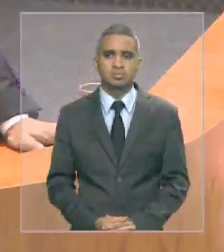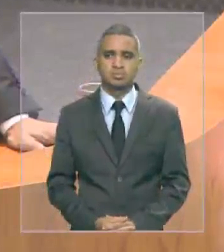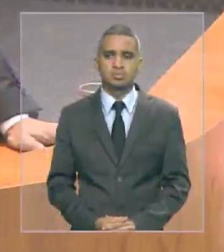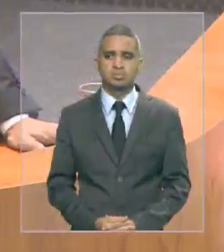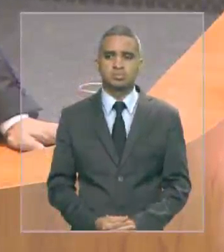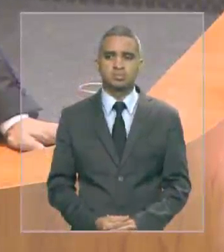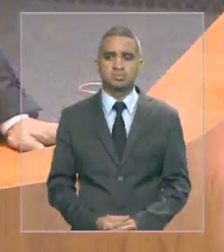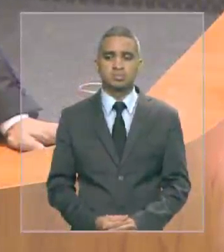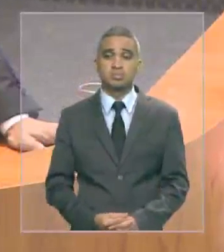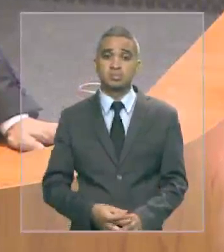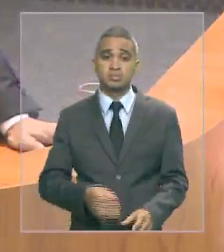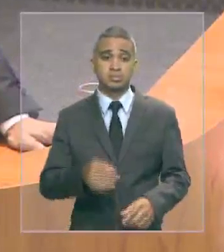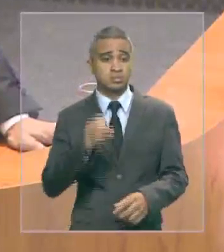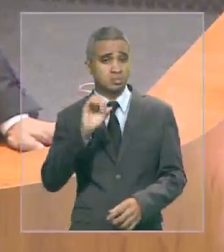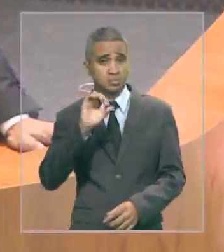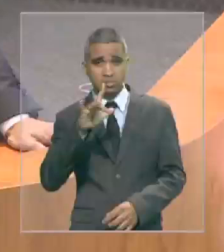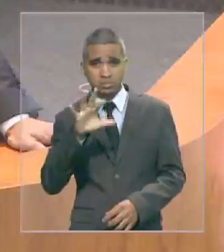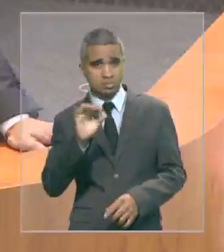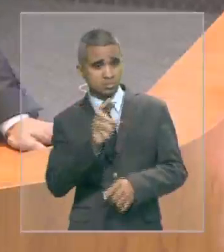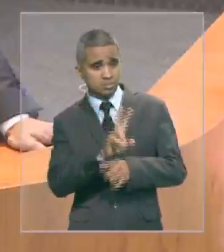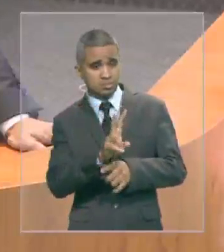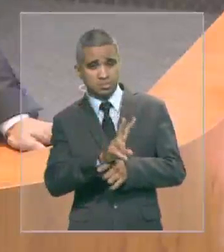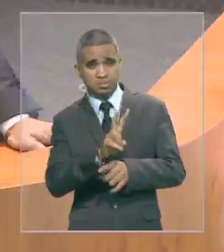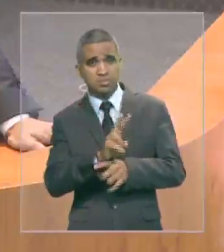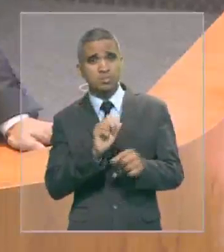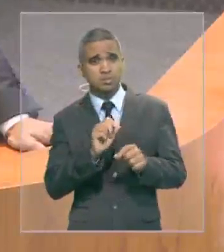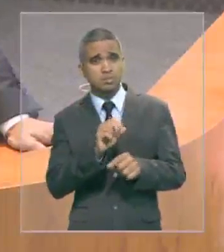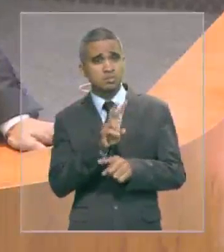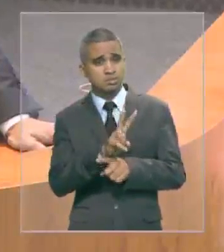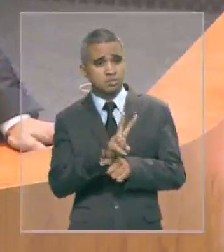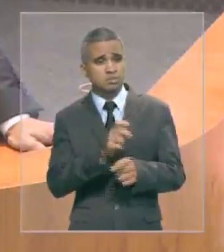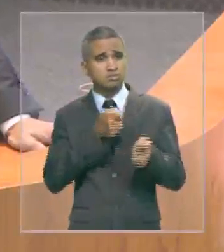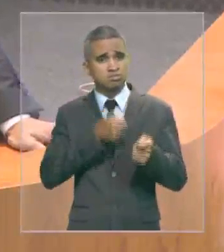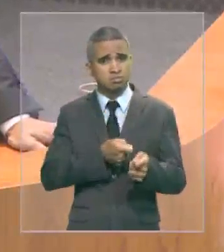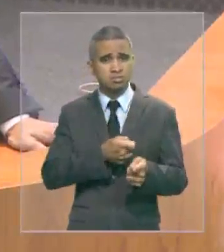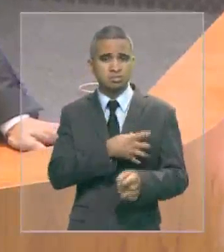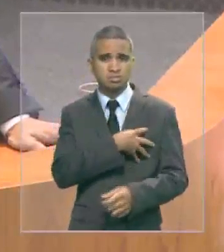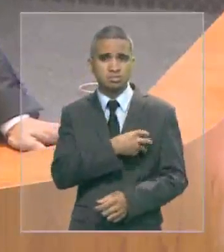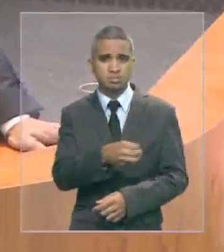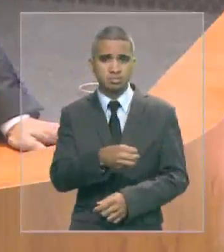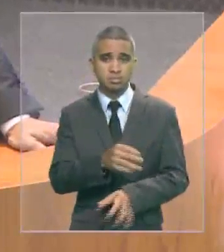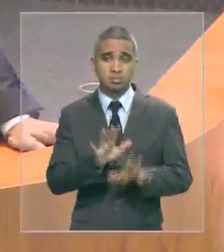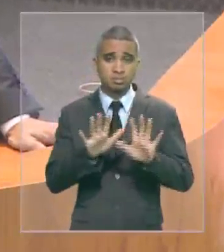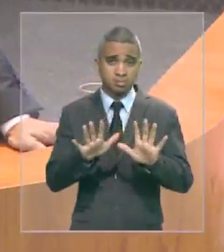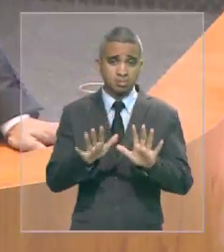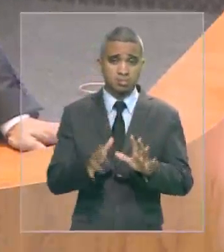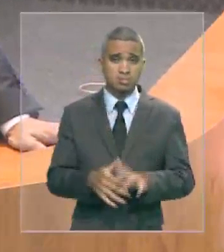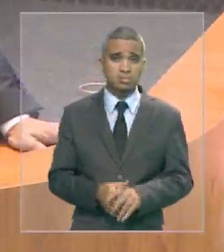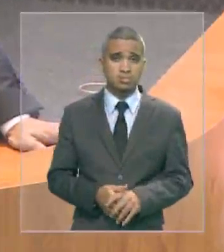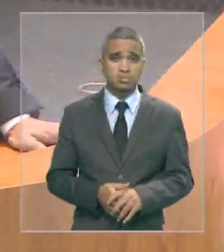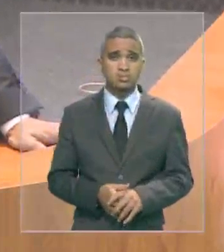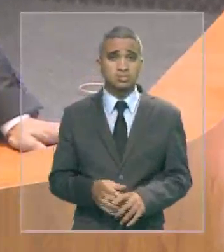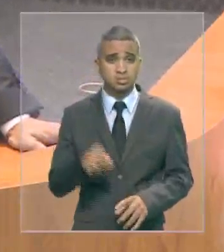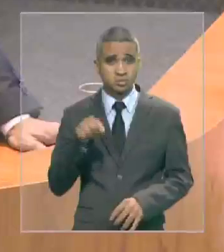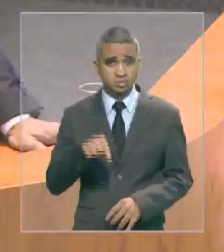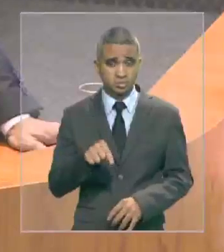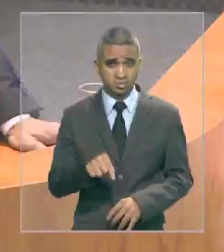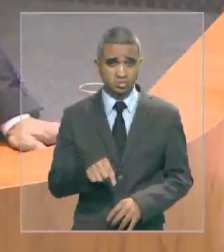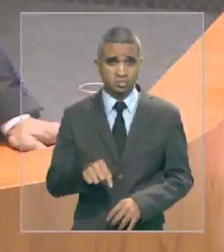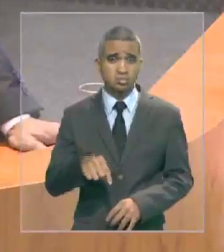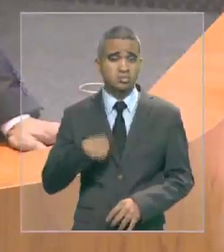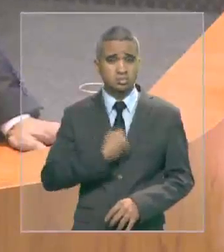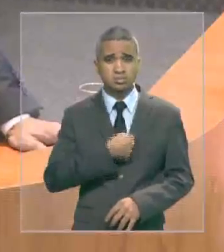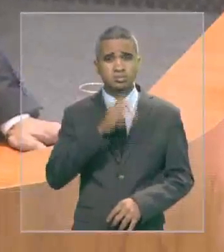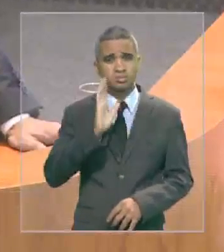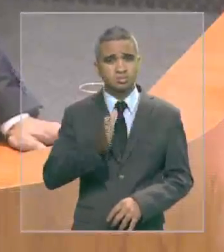Defender a administração do filho, perfeitamente compreensível. Mas aqui nesta tribuna, nós já definimos